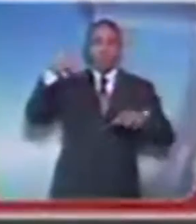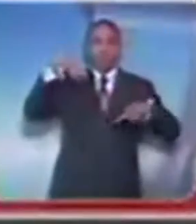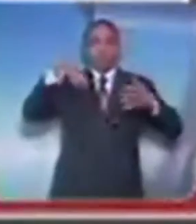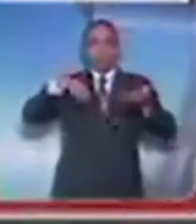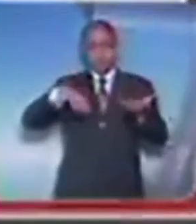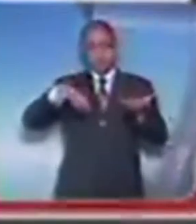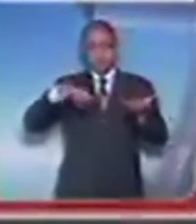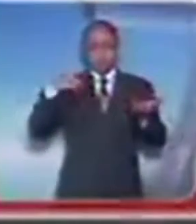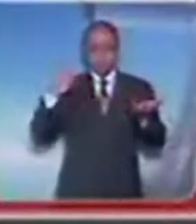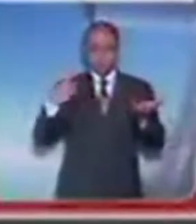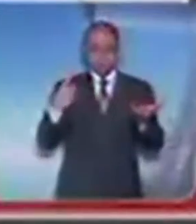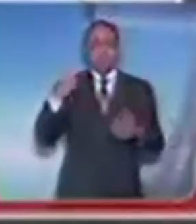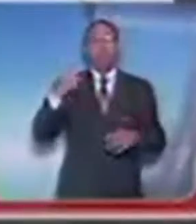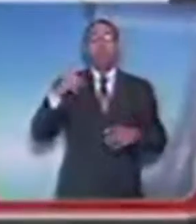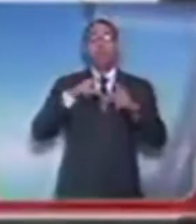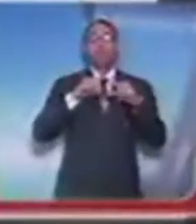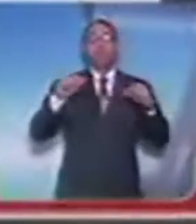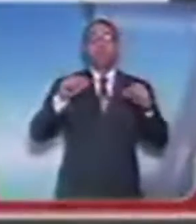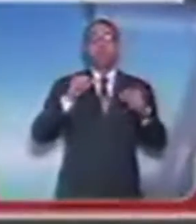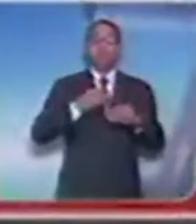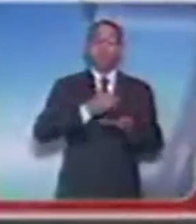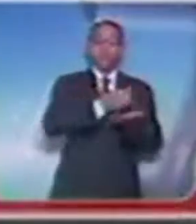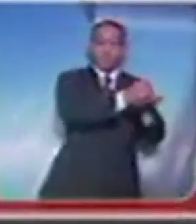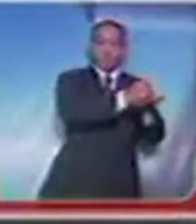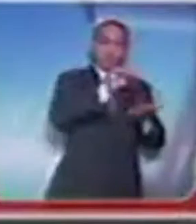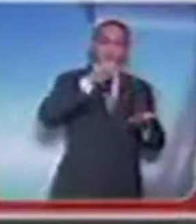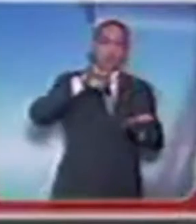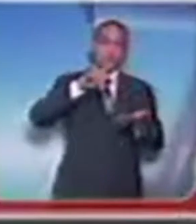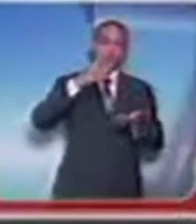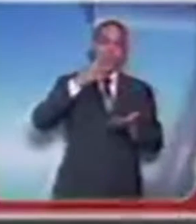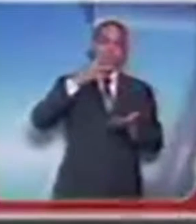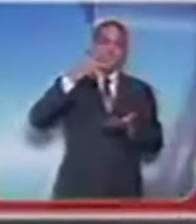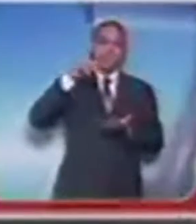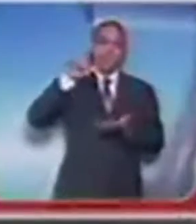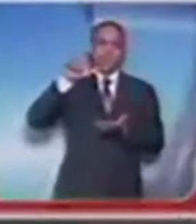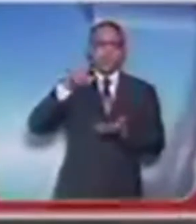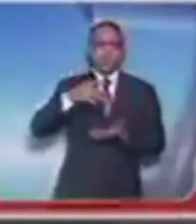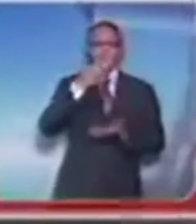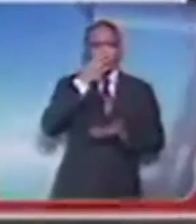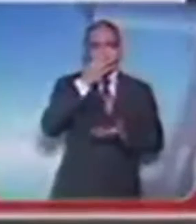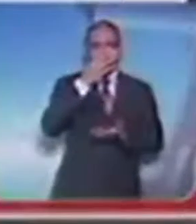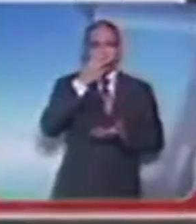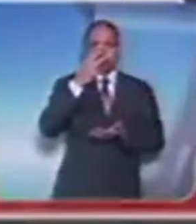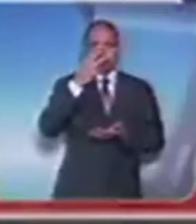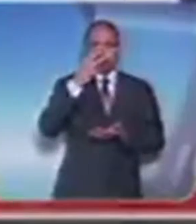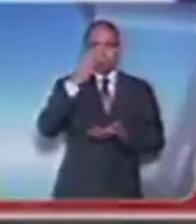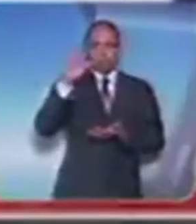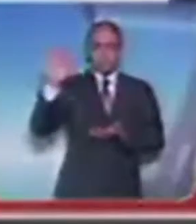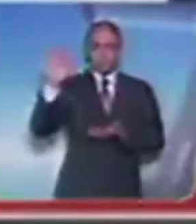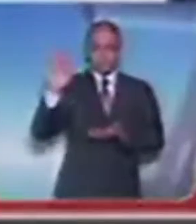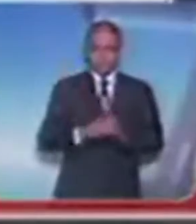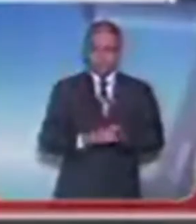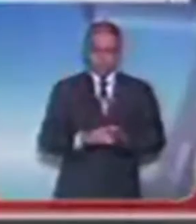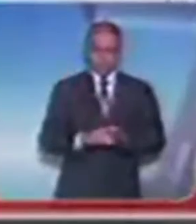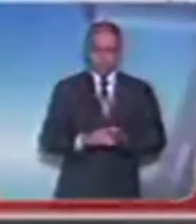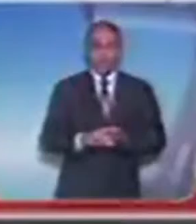Brasília, e agora esse projeto segue ao Senado, o PL 4330, que é um projeto que